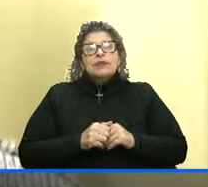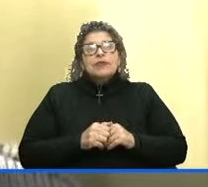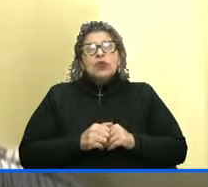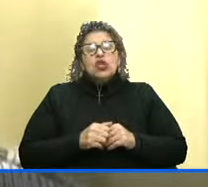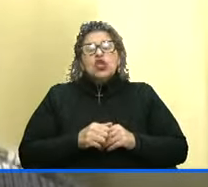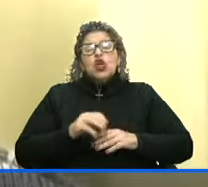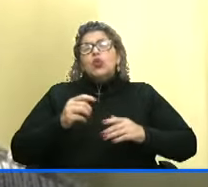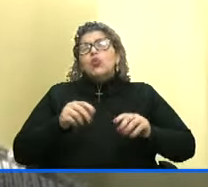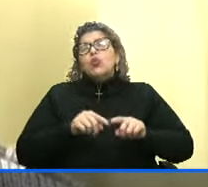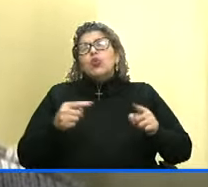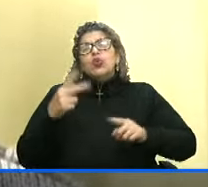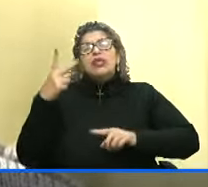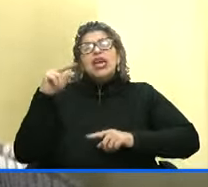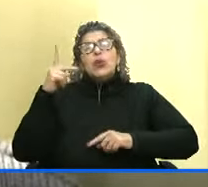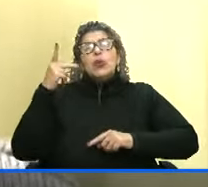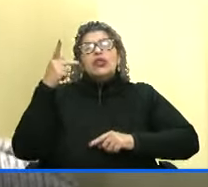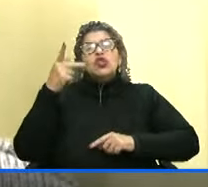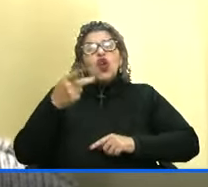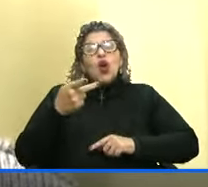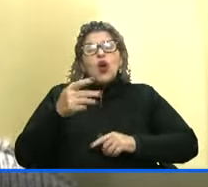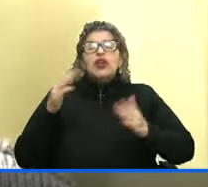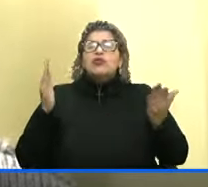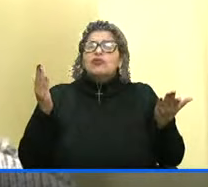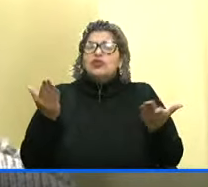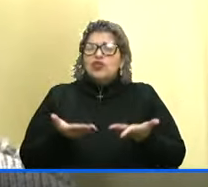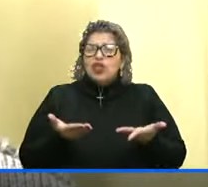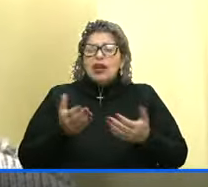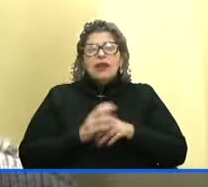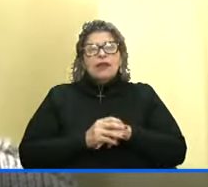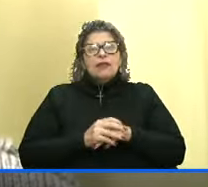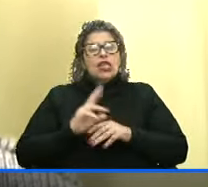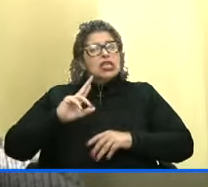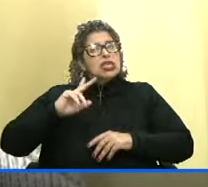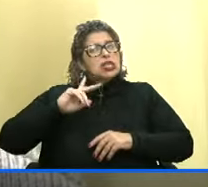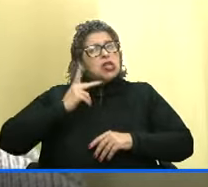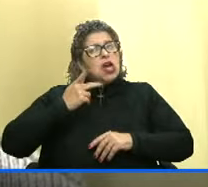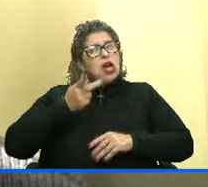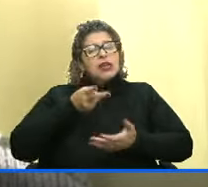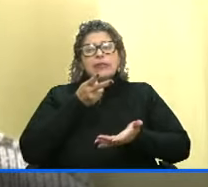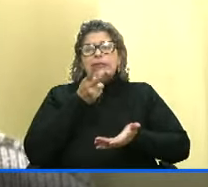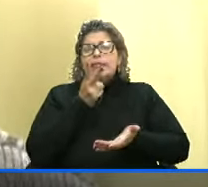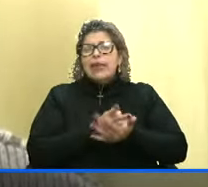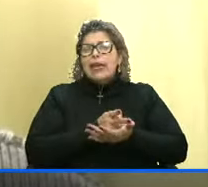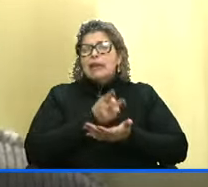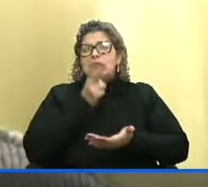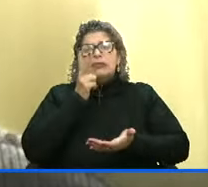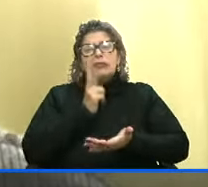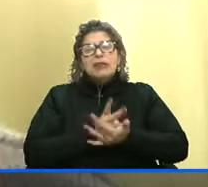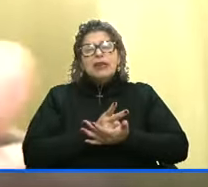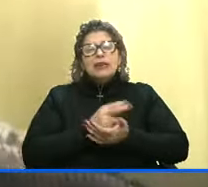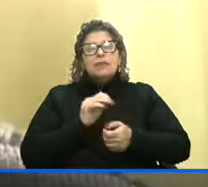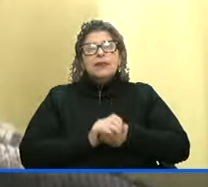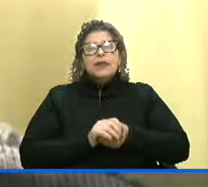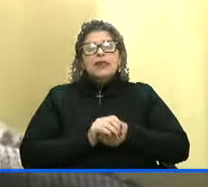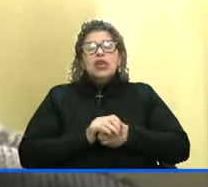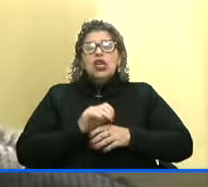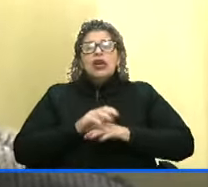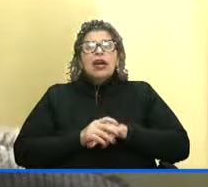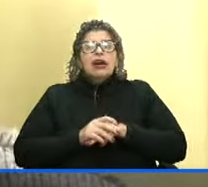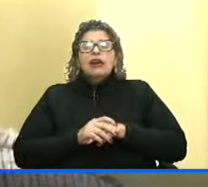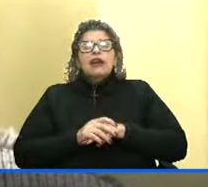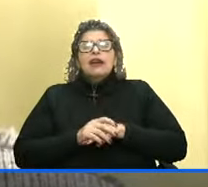um histórico, tem um histórico. Que é o histórico daqueles que sempre quiseram um Estado ausente